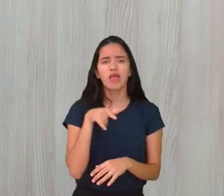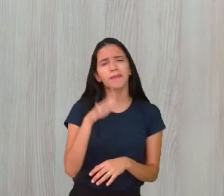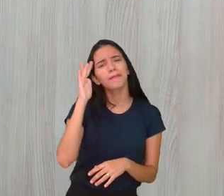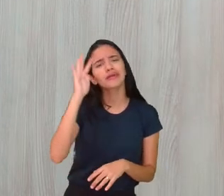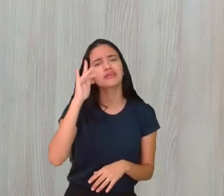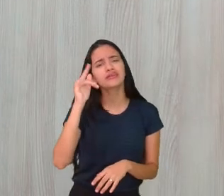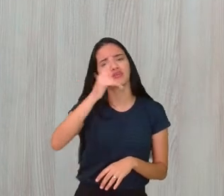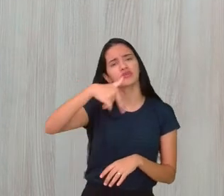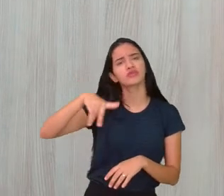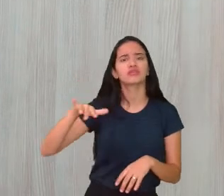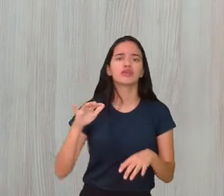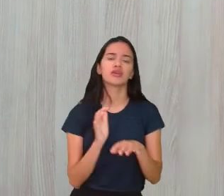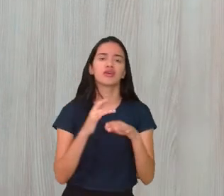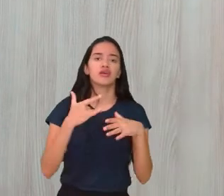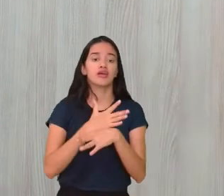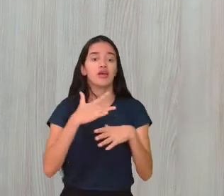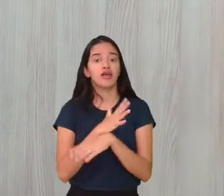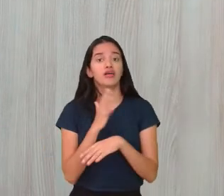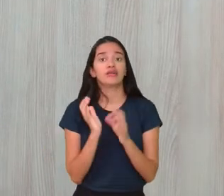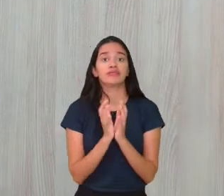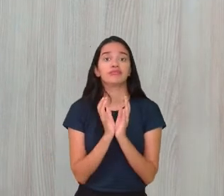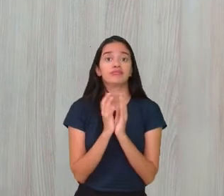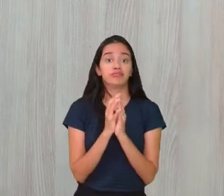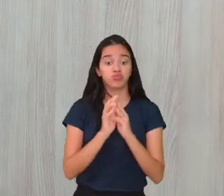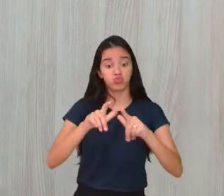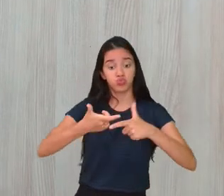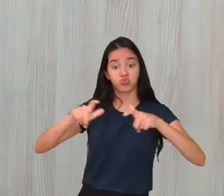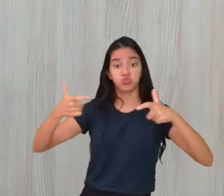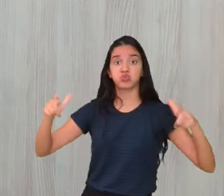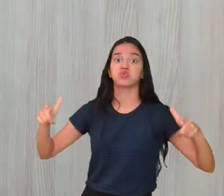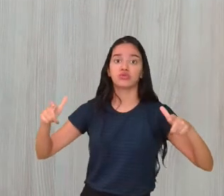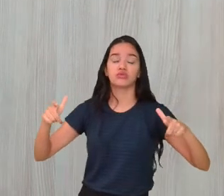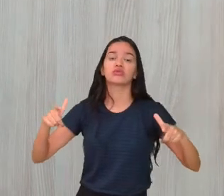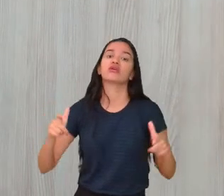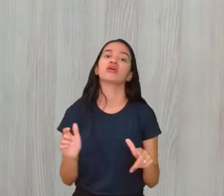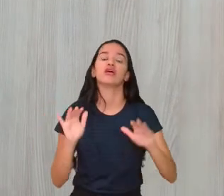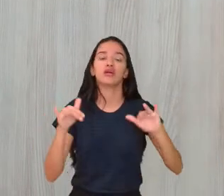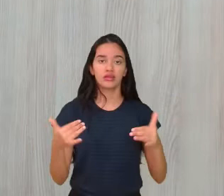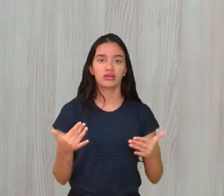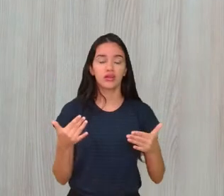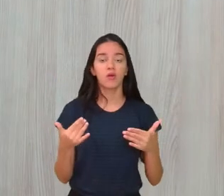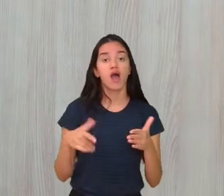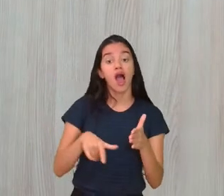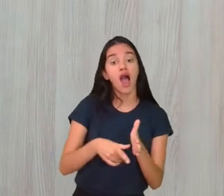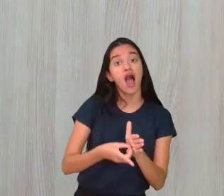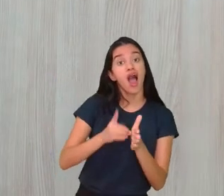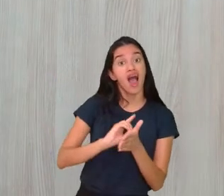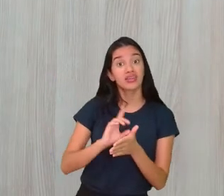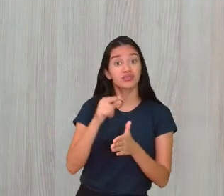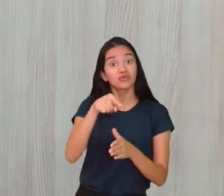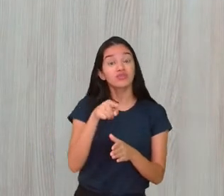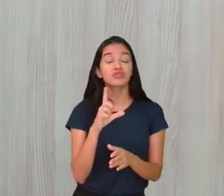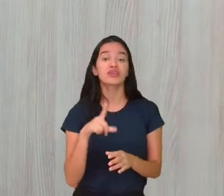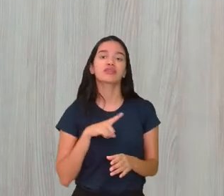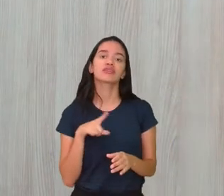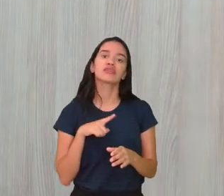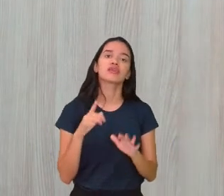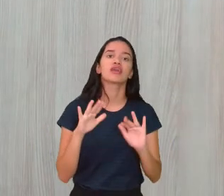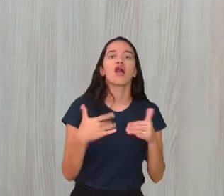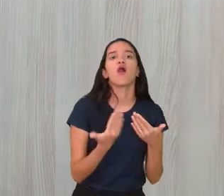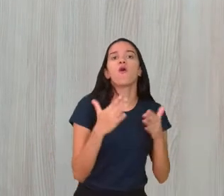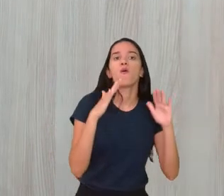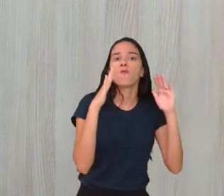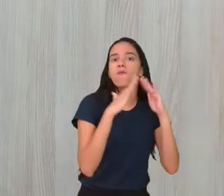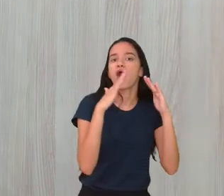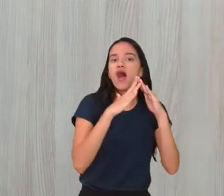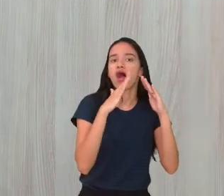vocês, o Recife cresceu muito, a região metropolitana cresceu muito. Então, antes você tinha uma rua com 10 casas, hoje você